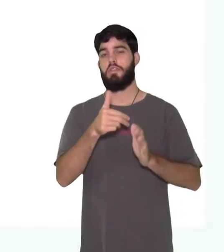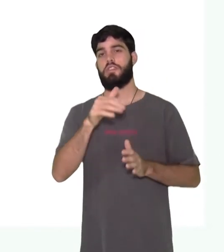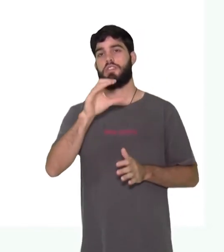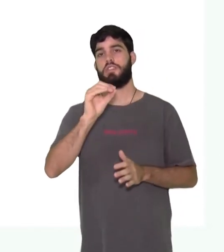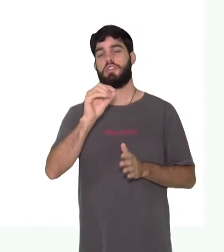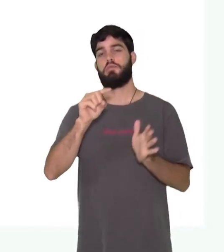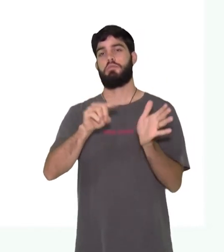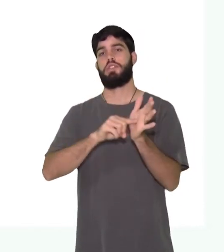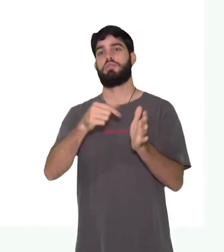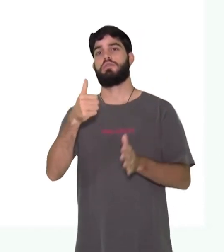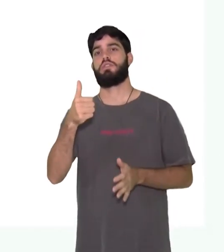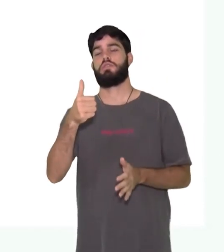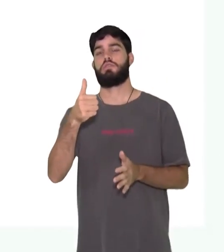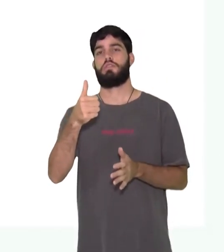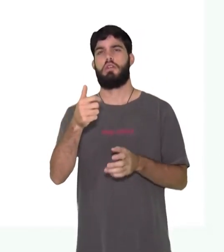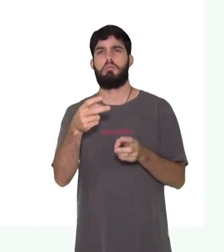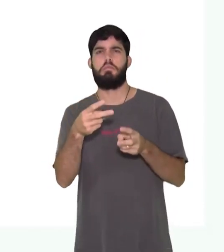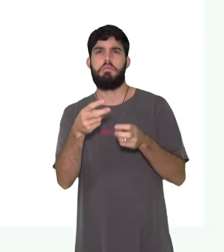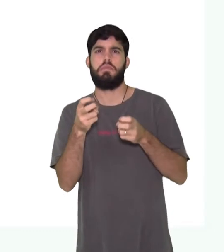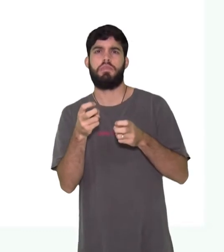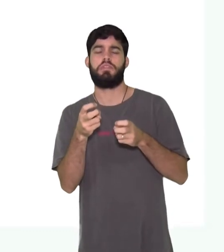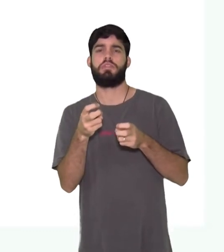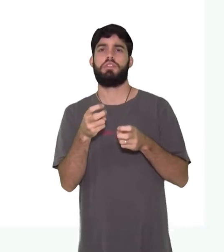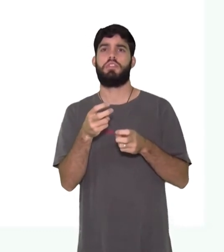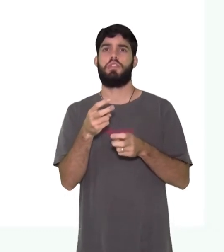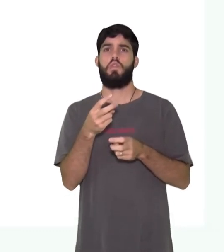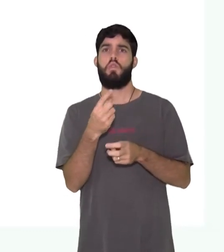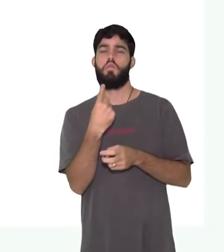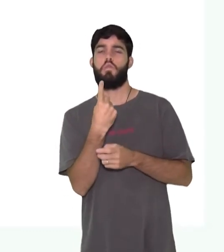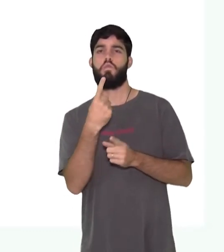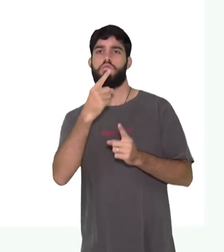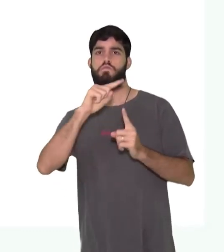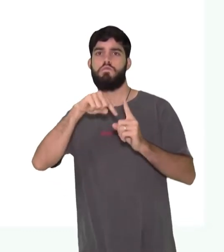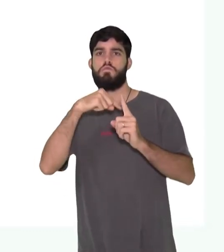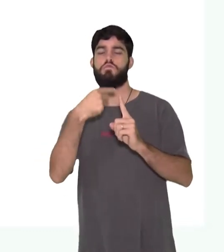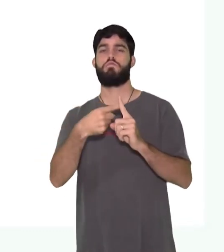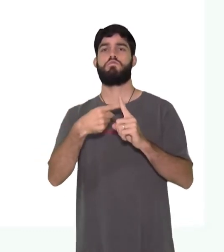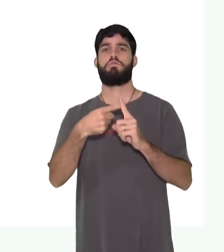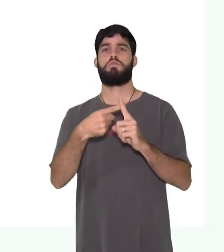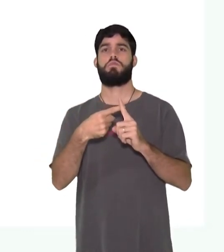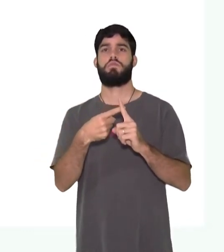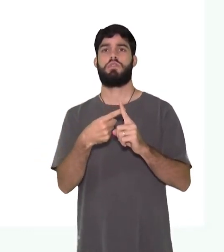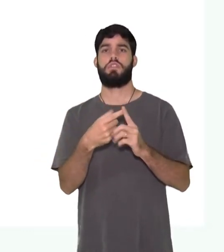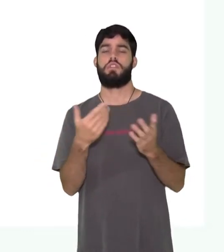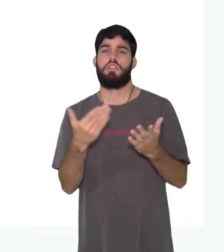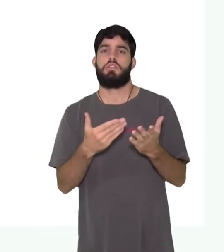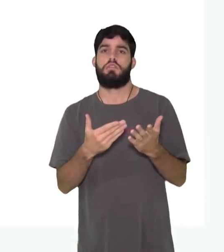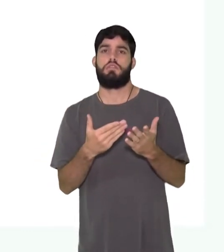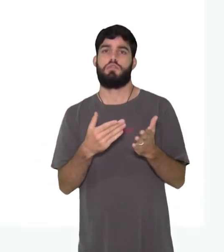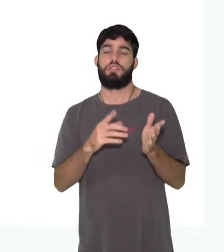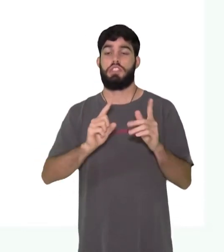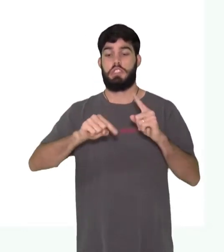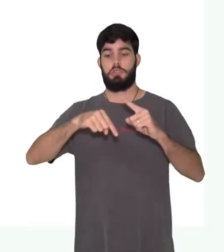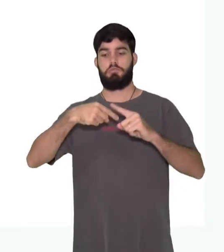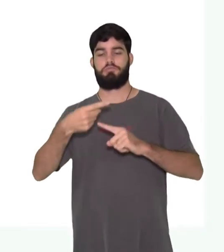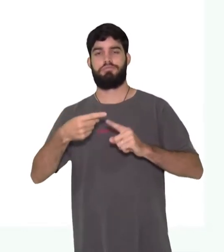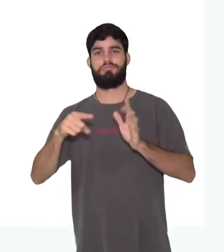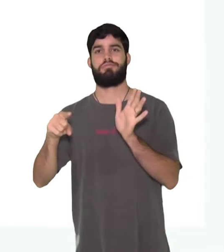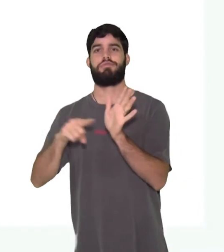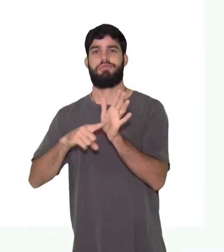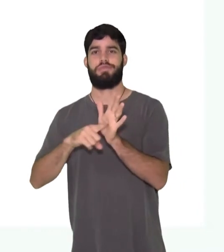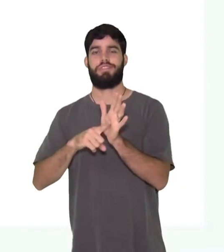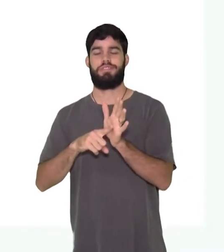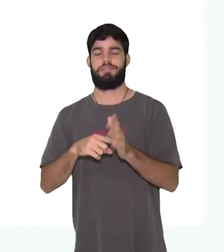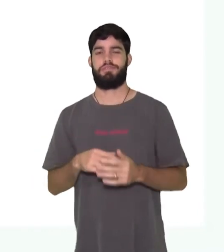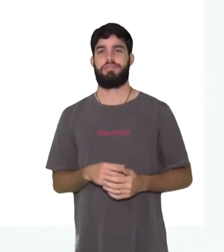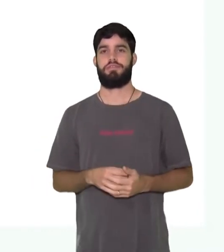= 10 - 1 percebam que um aqui está sendo adicionado e ele agora passou subtraindo